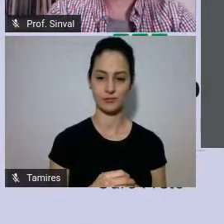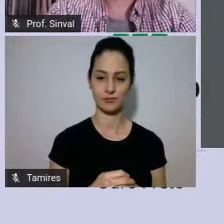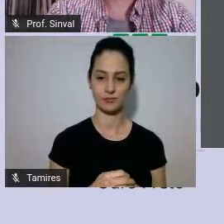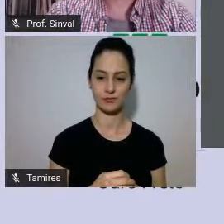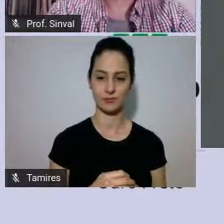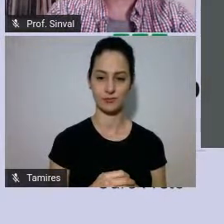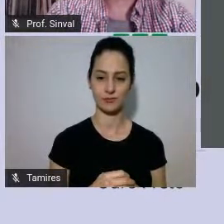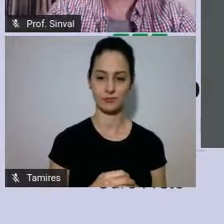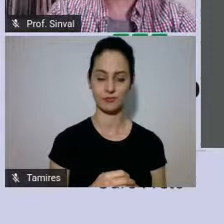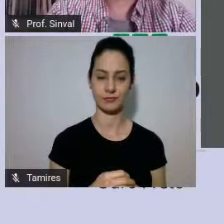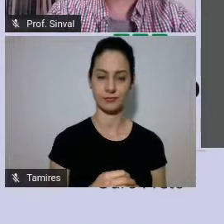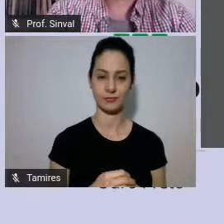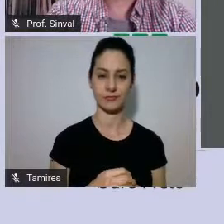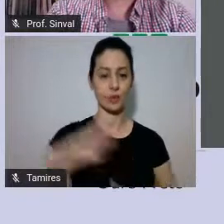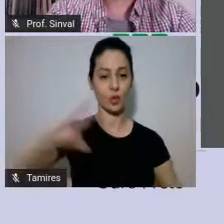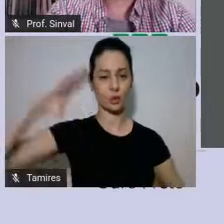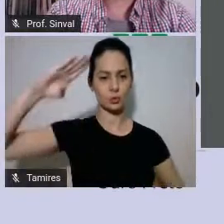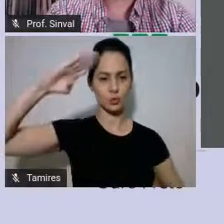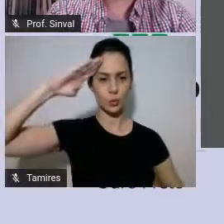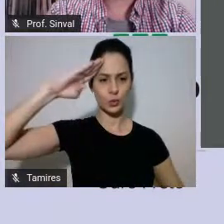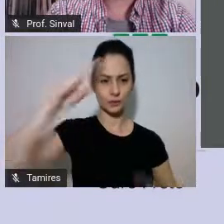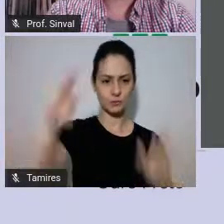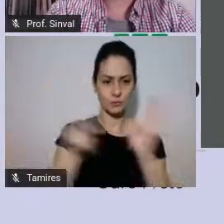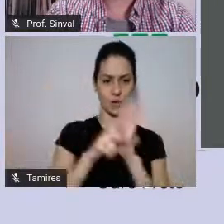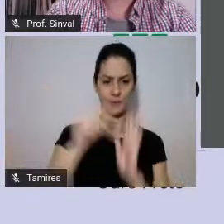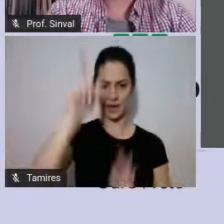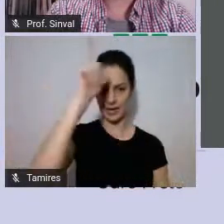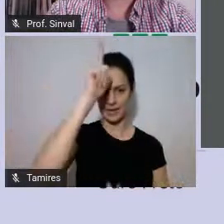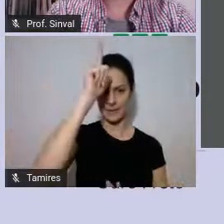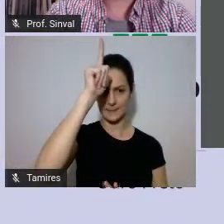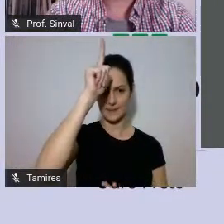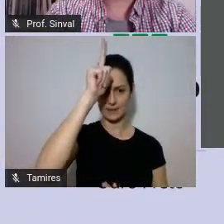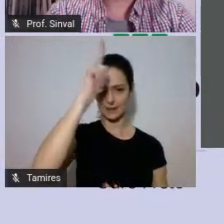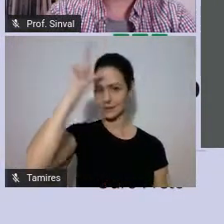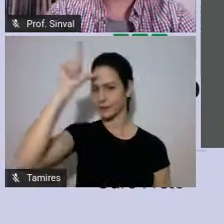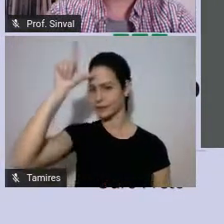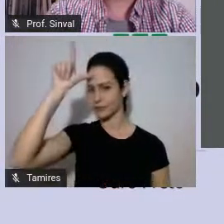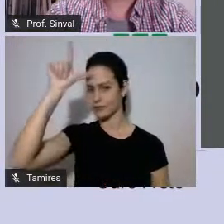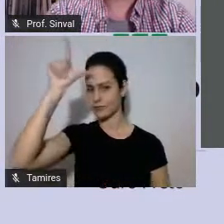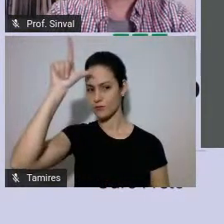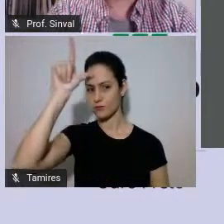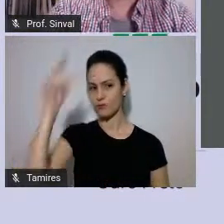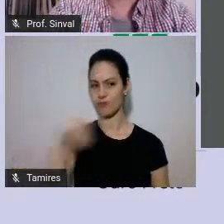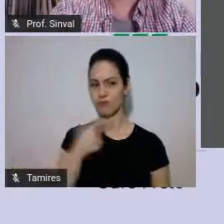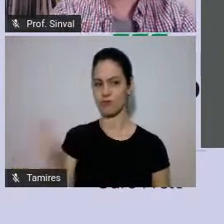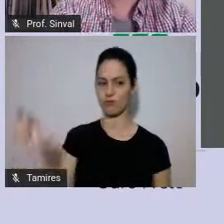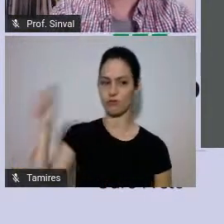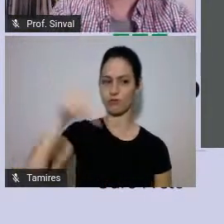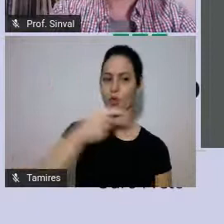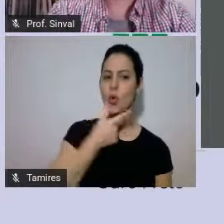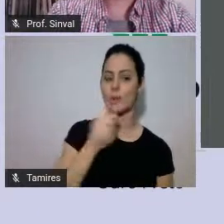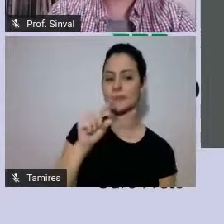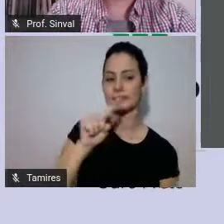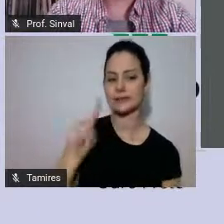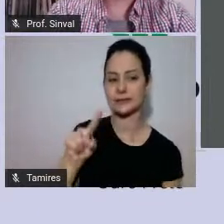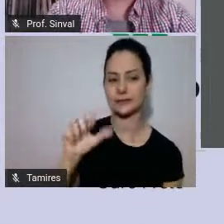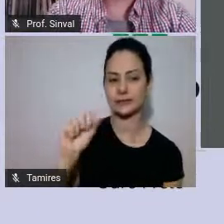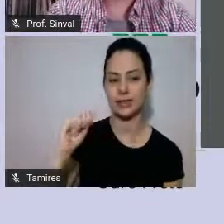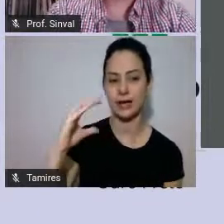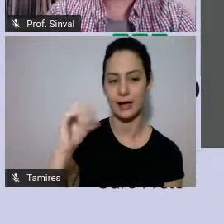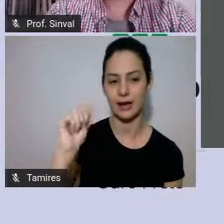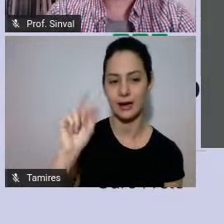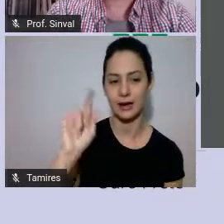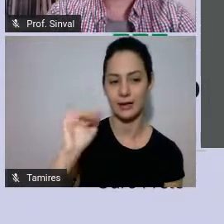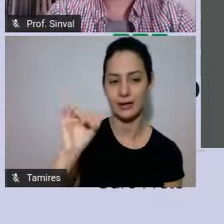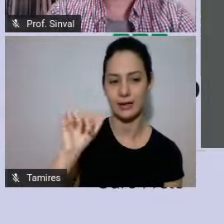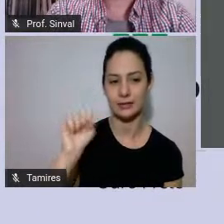Um soldado que vem, alemão, que vem para o Brasil holandês, se chamava Zacarias Wagner, ele se